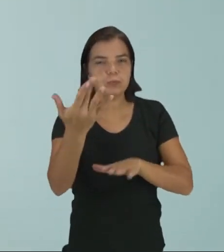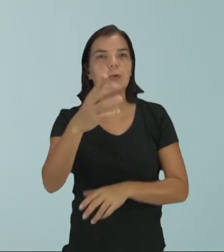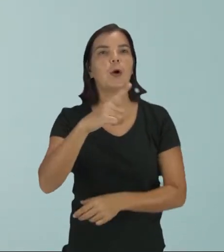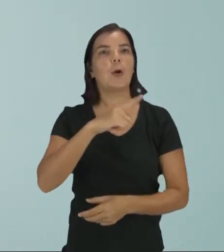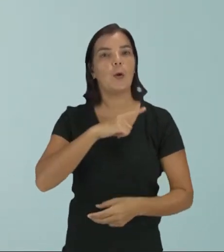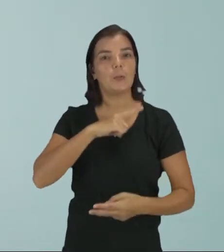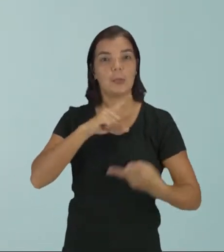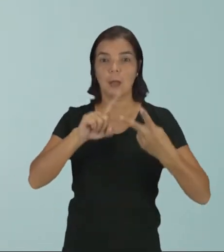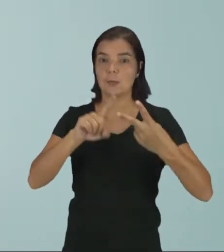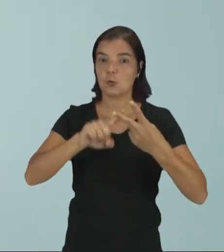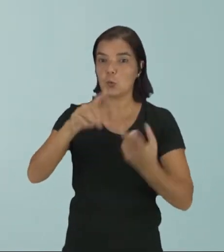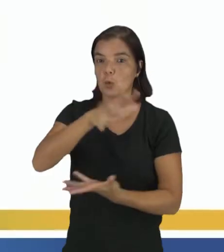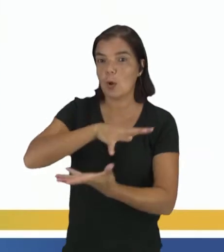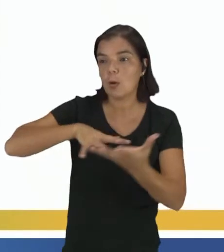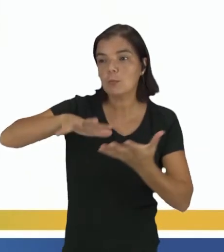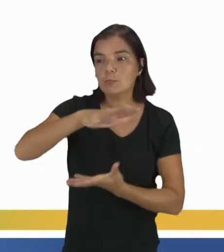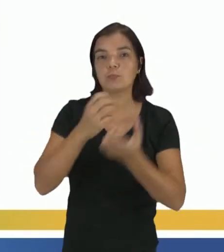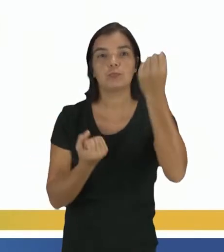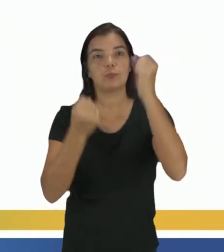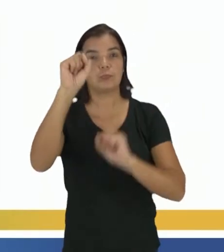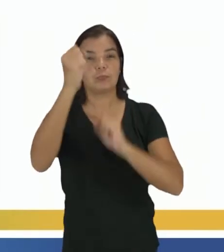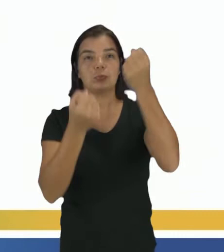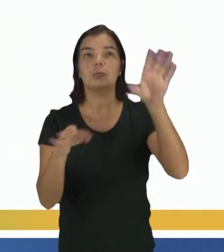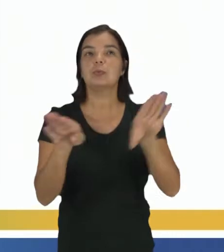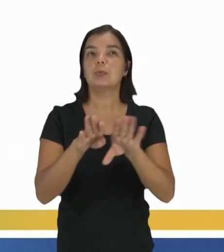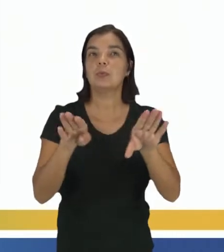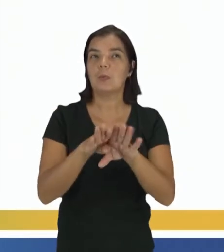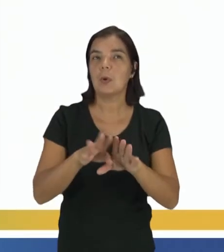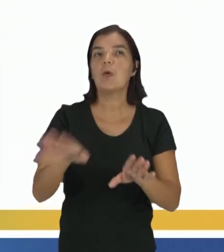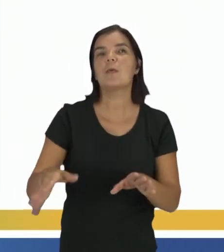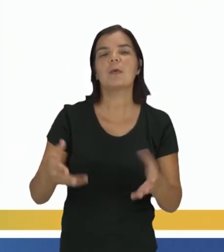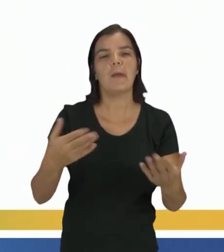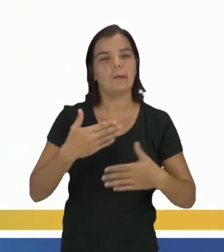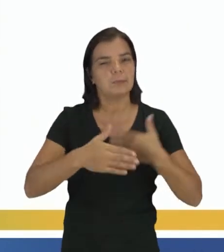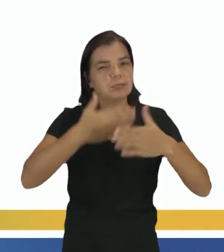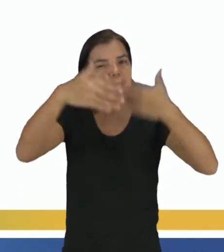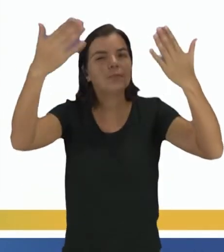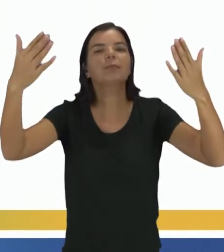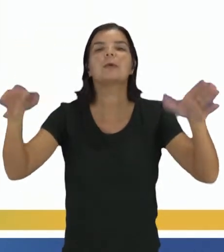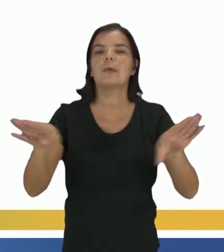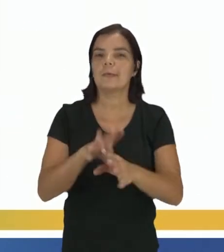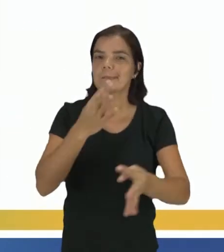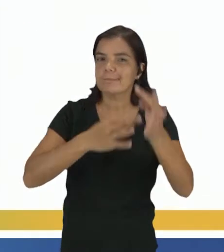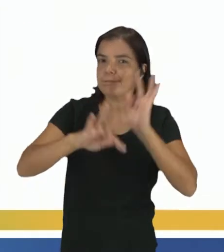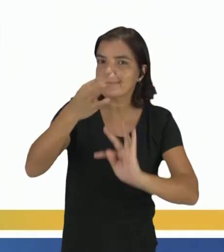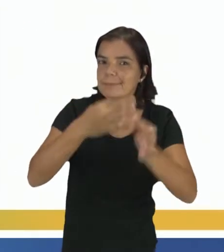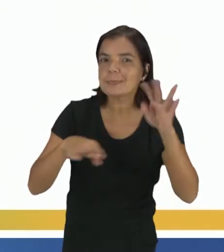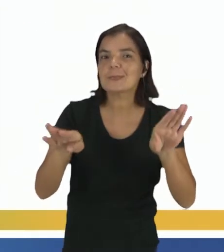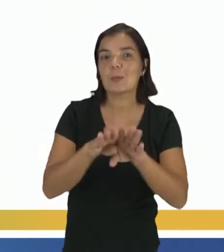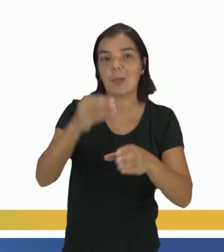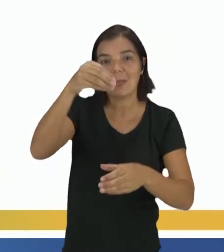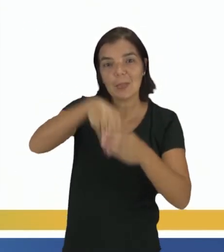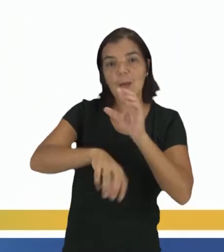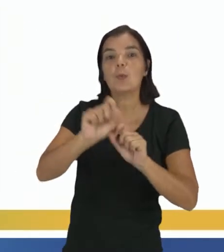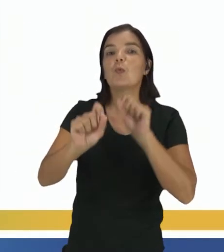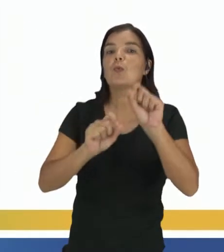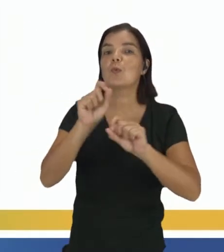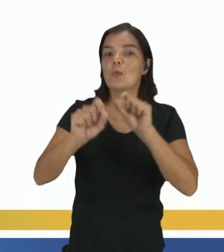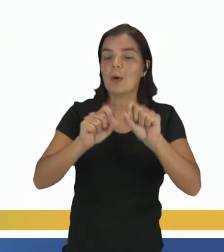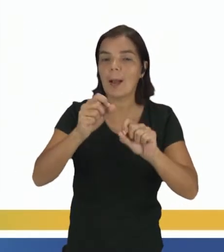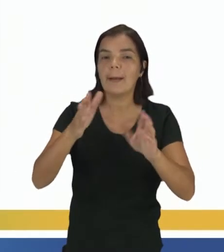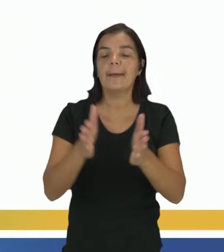segunda revolução industrial. Essa revolução industrial ela já vem com novos avanços, com novas tecnologias. Dentre elas se